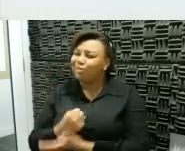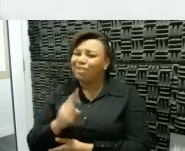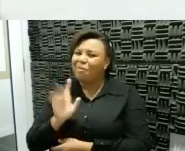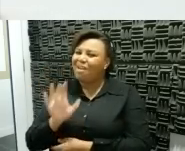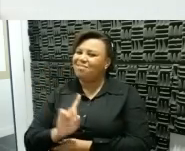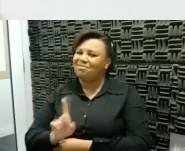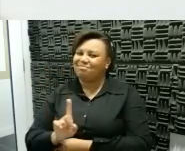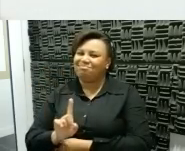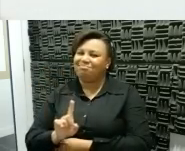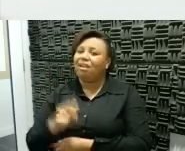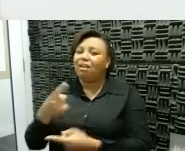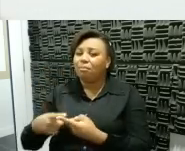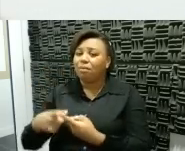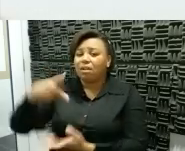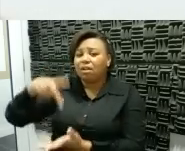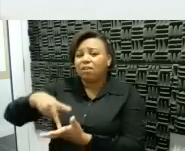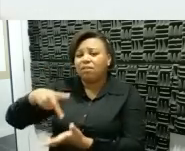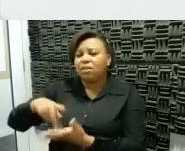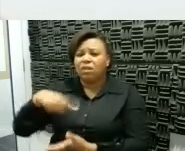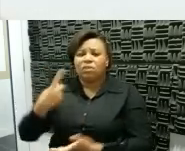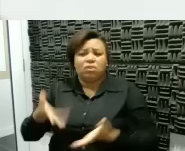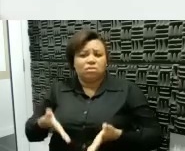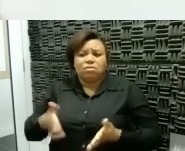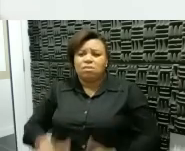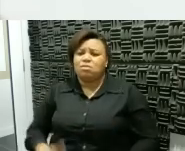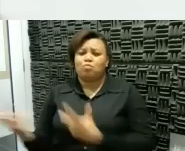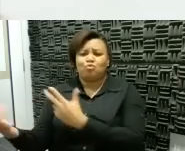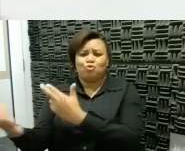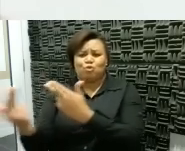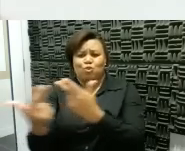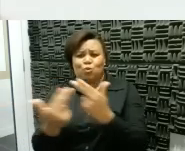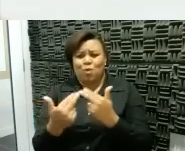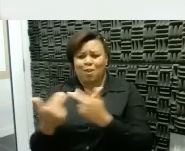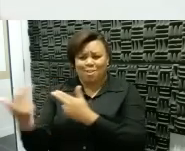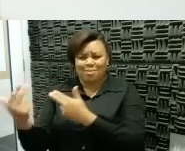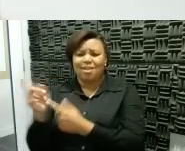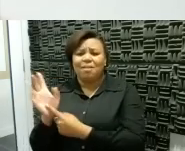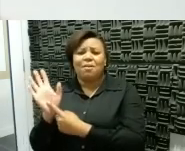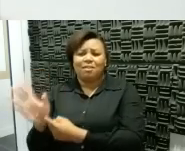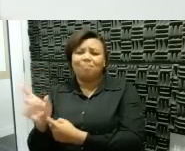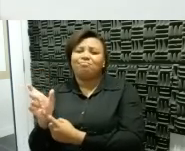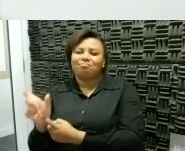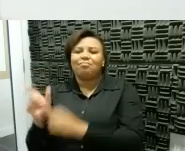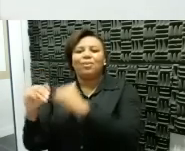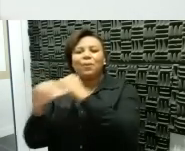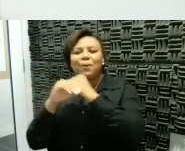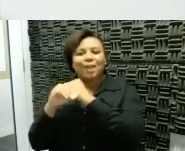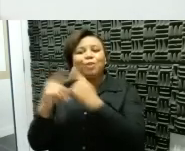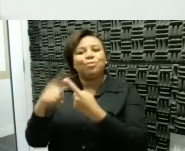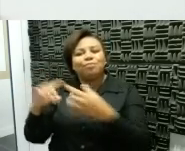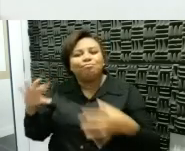Não nascemos iguais eu tô apontando aqui pra palavrinha igualdade porque ela tem muito a ver com essa palavrinha